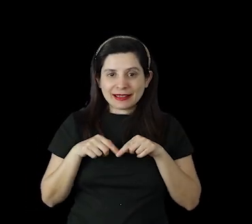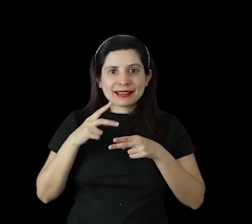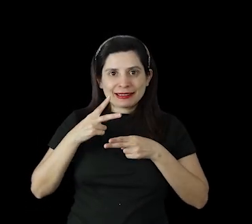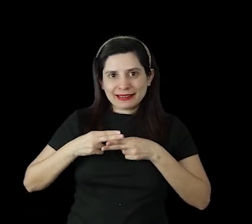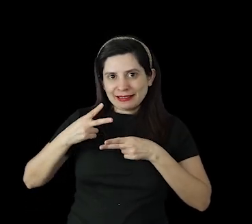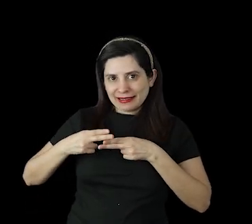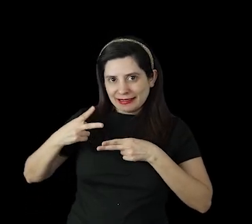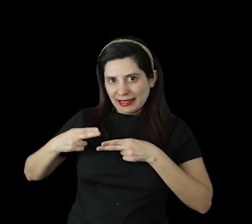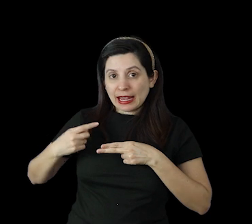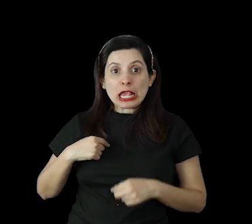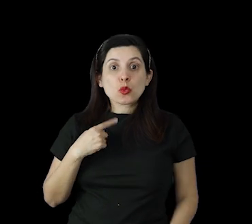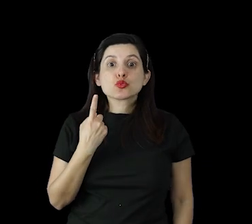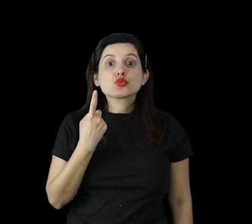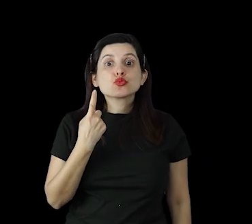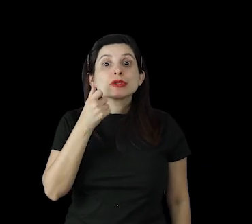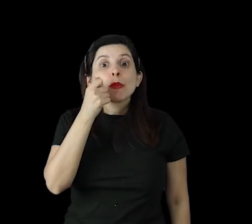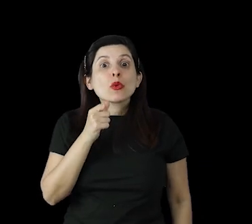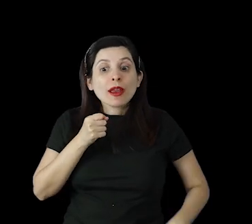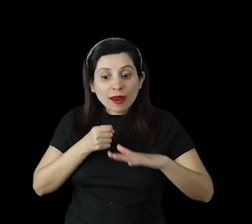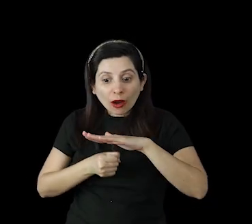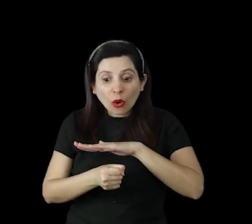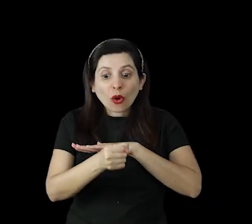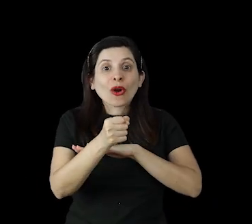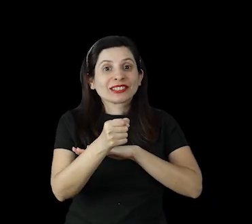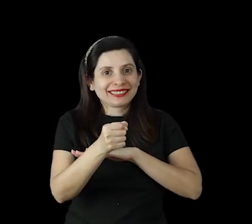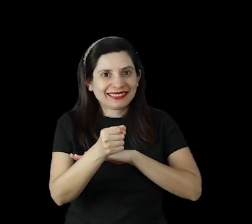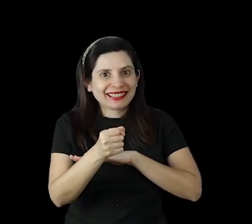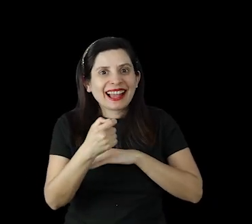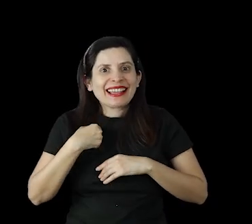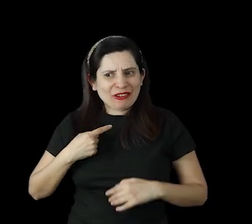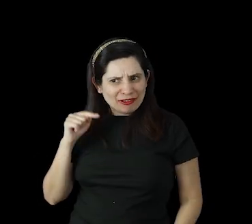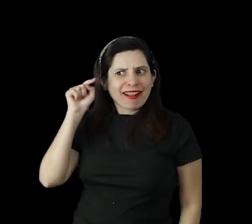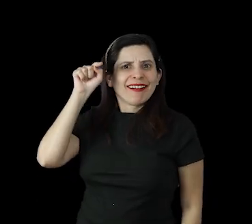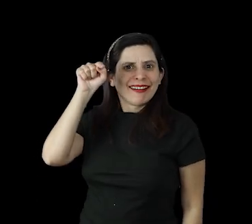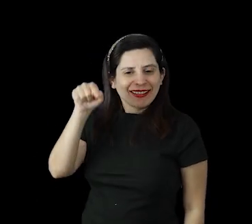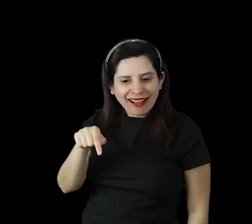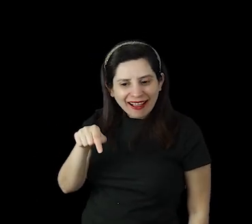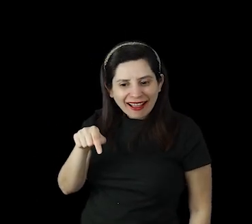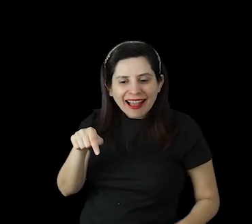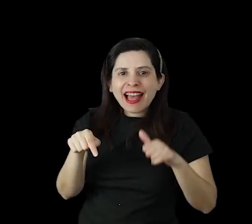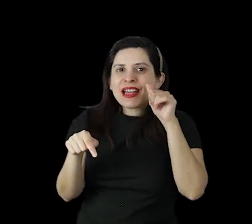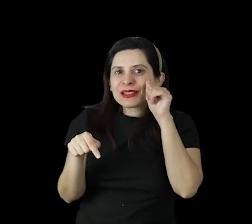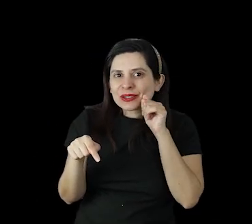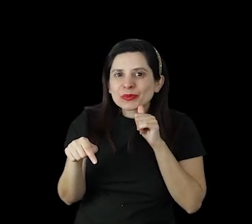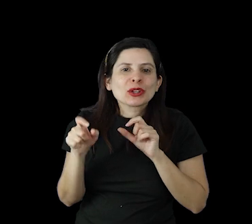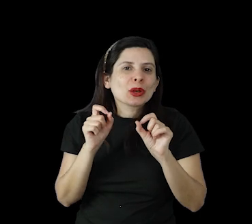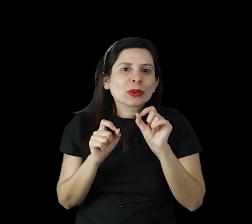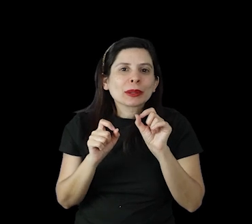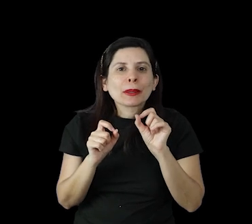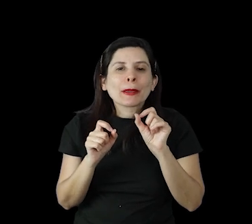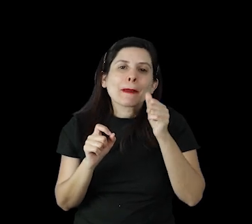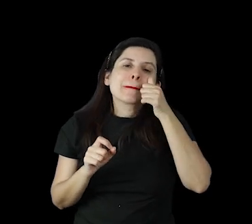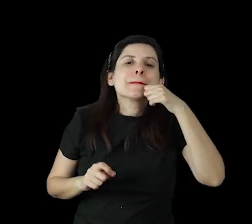em que eu era a única mulher, tipo a cota. E aí eu chegava lá, e as mulheres eram assim, mãe, dona